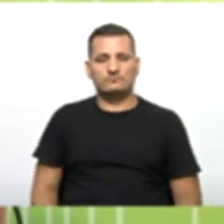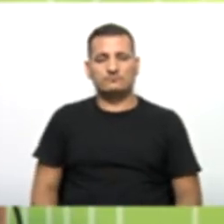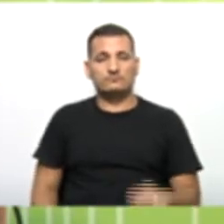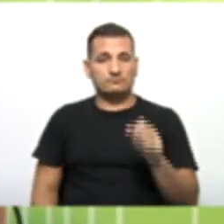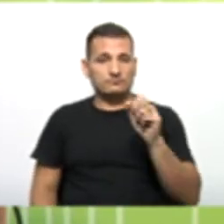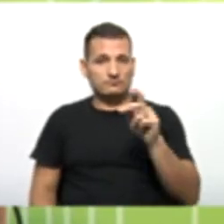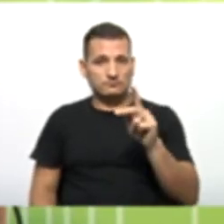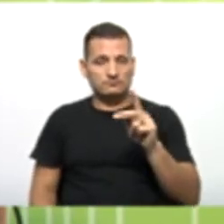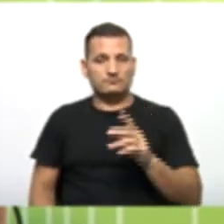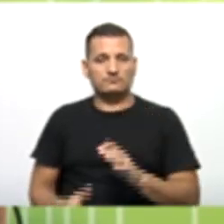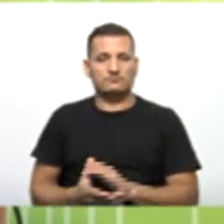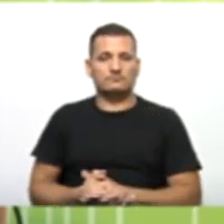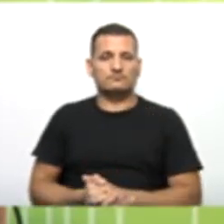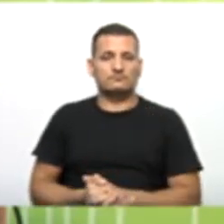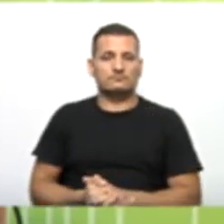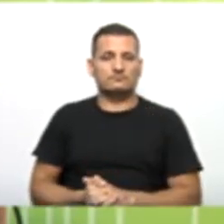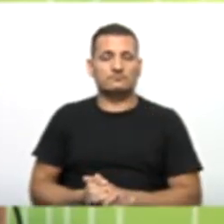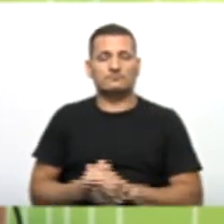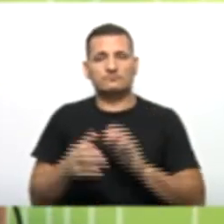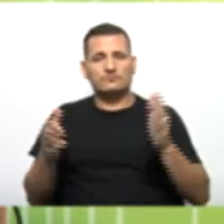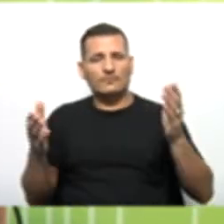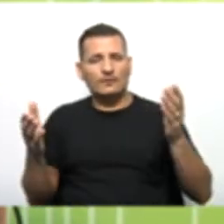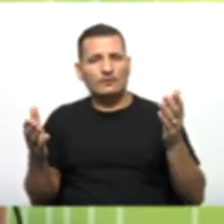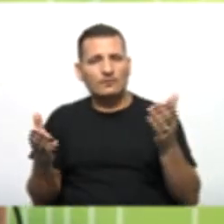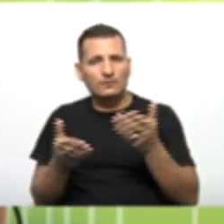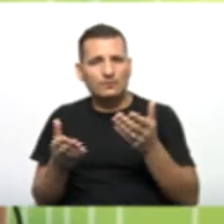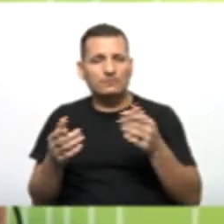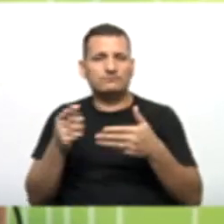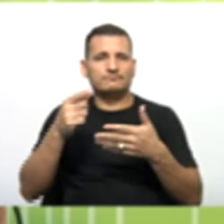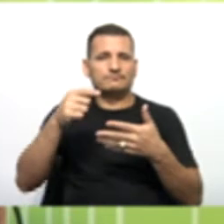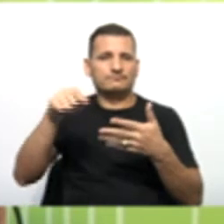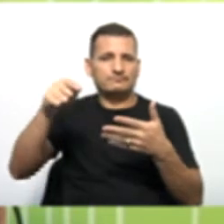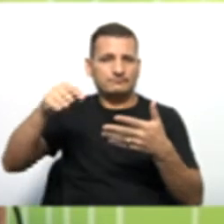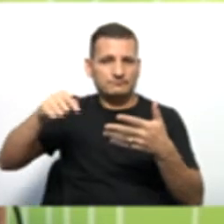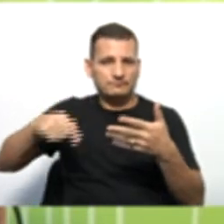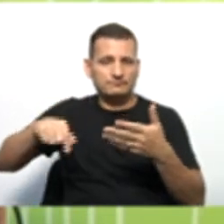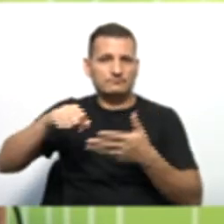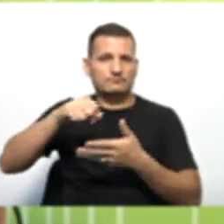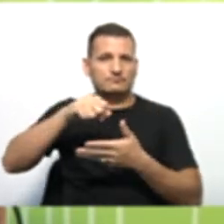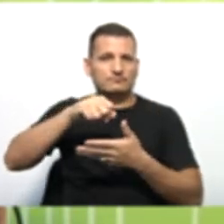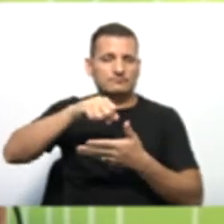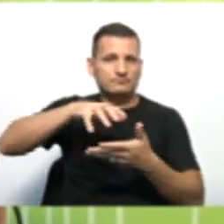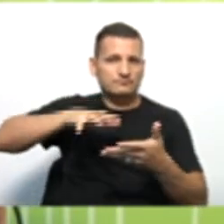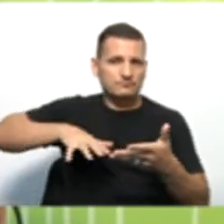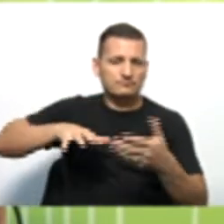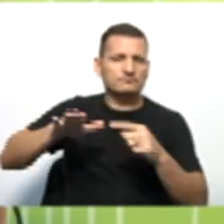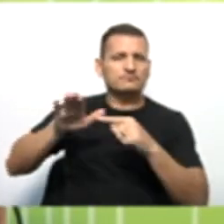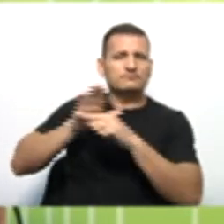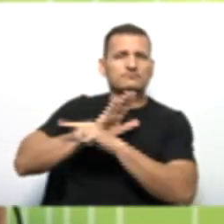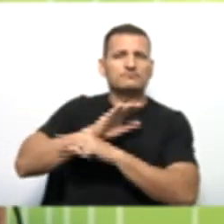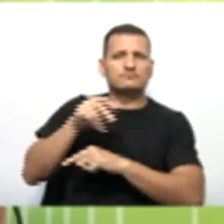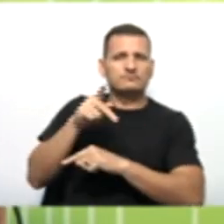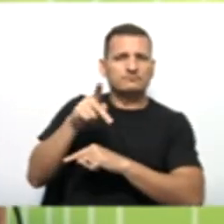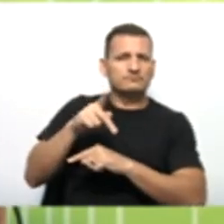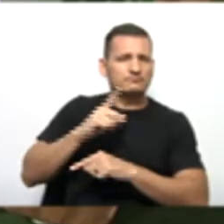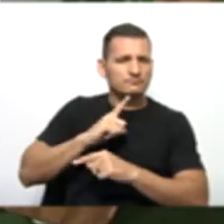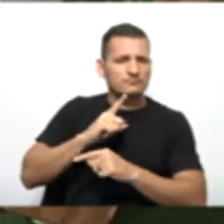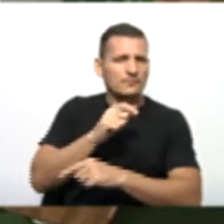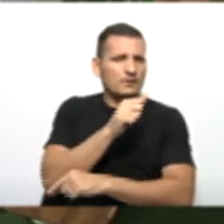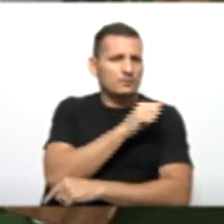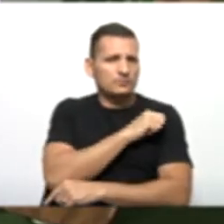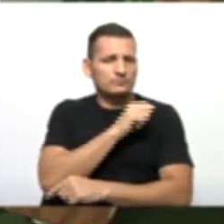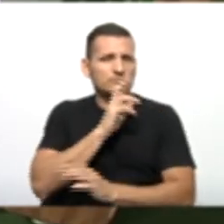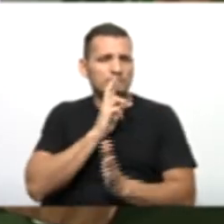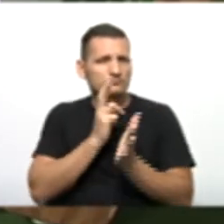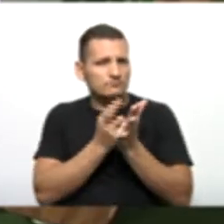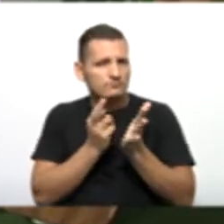Ok? Então agora a gente vai iniciar com a correção da nossa atividade, tá? Queria ver aí, Ademar, o pessoal tá já mandando algumas respostas, o